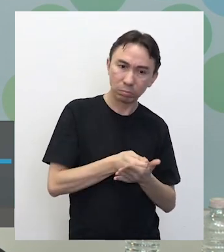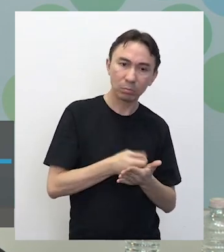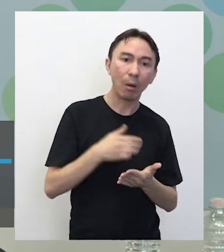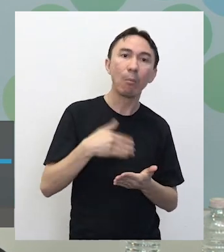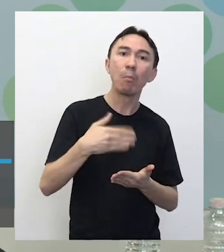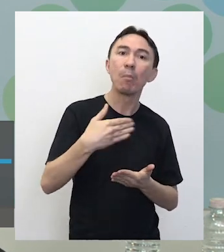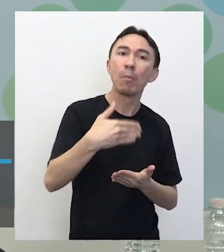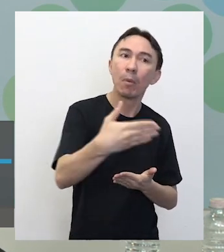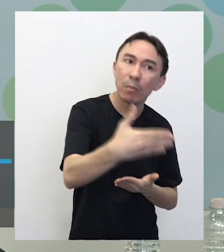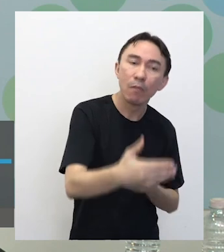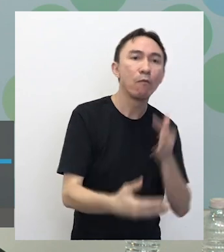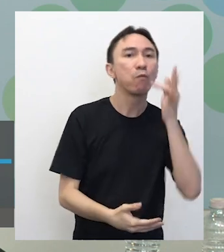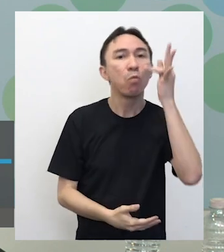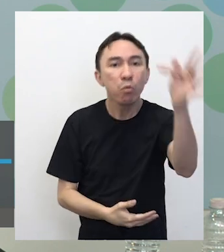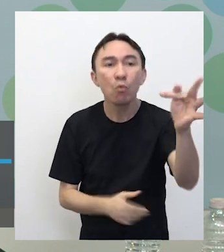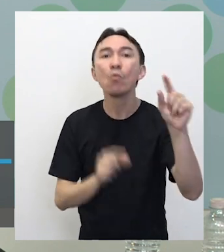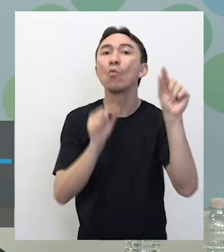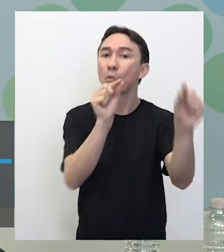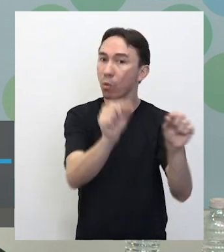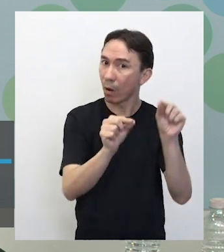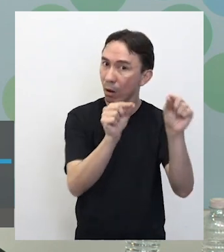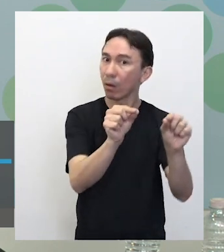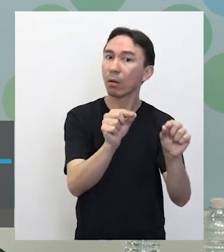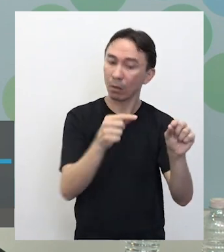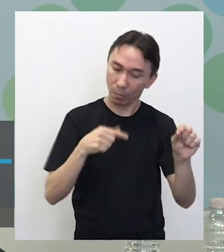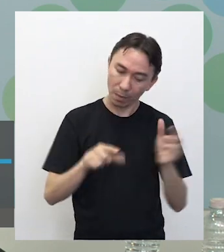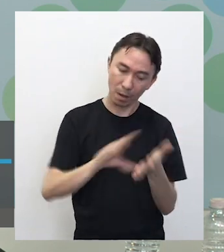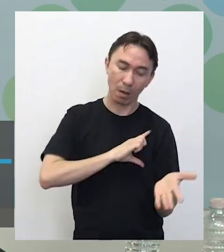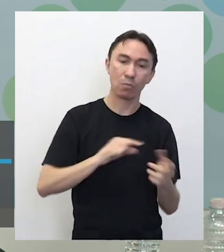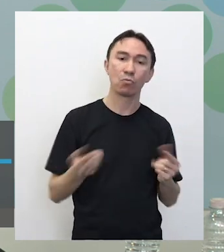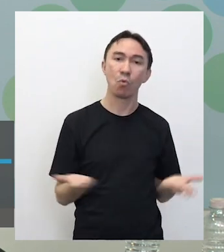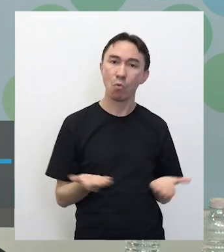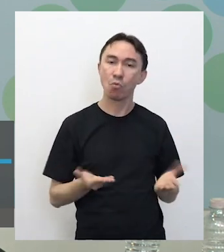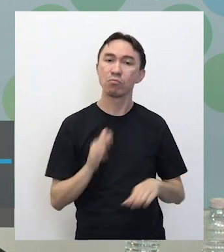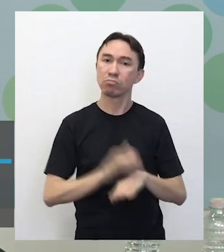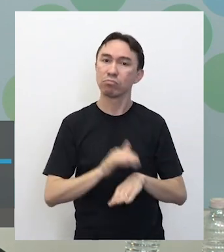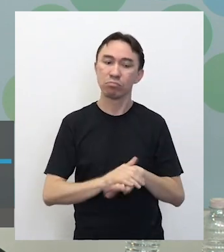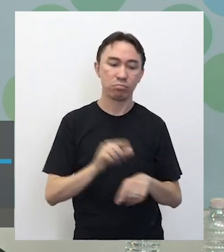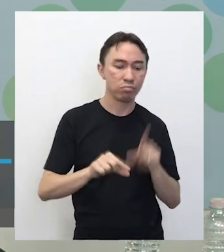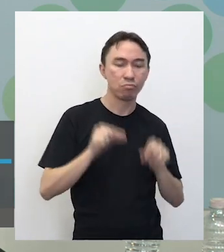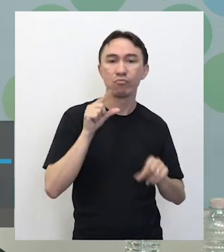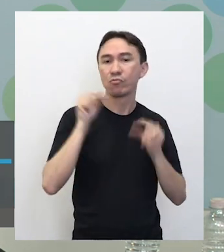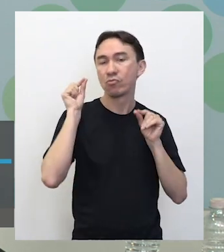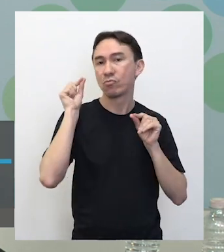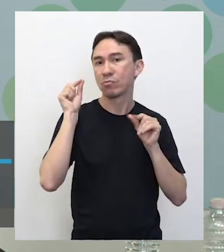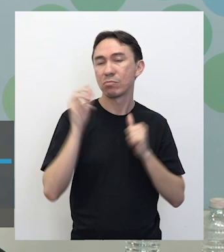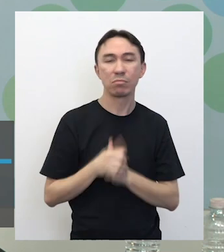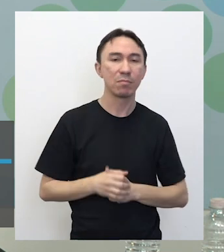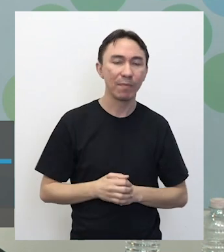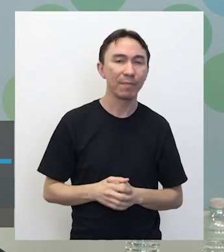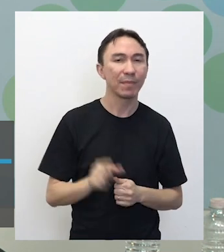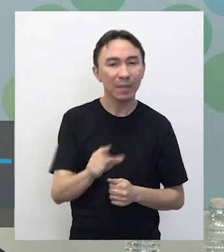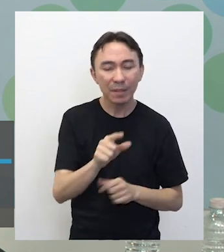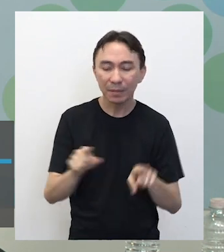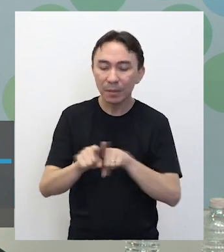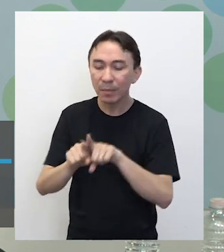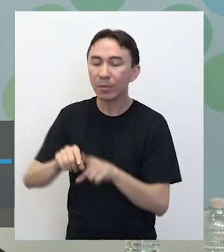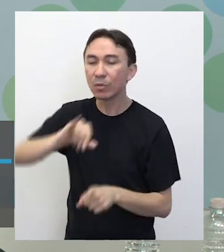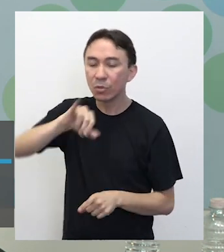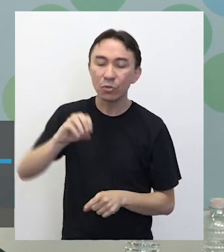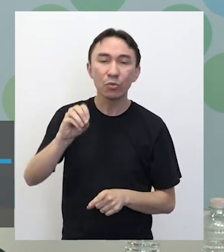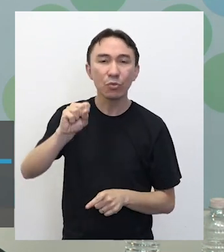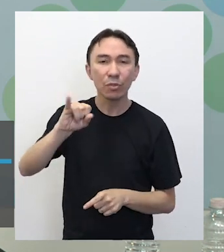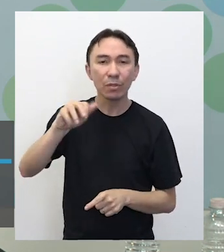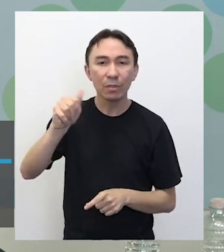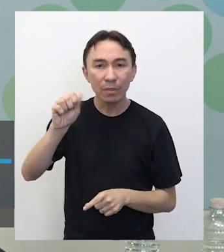será no futuro. Aí o Pro Josias fala, minhas escolhas hoje devem estar alinhadas ao meu projeto